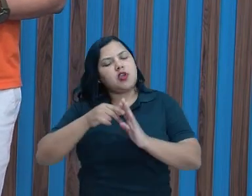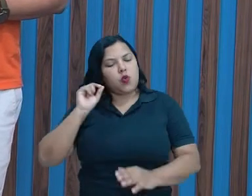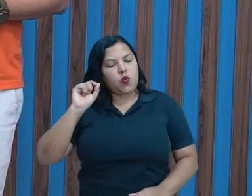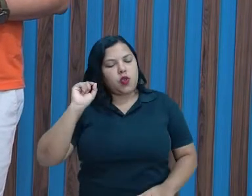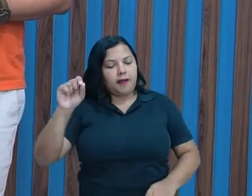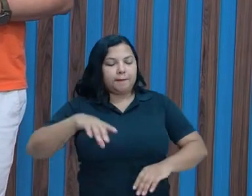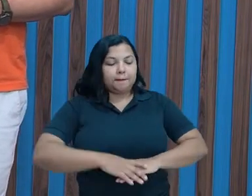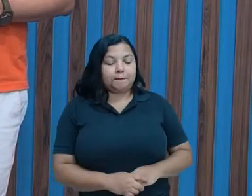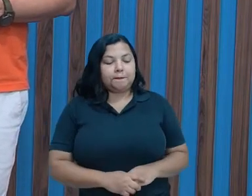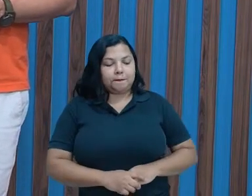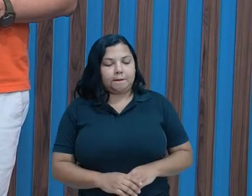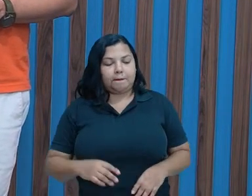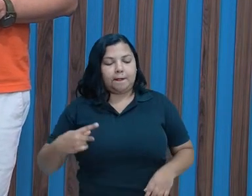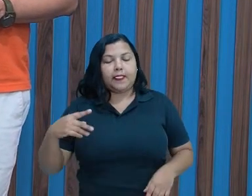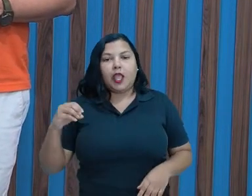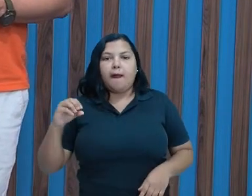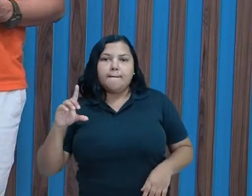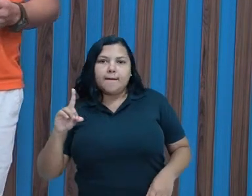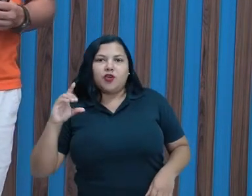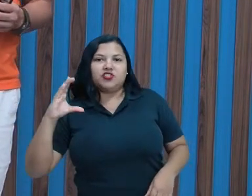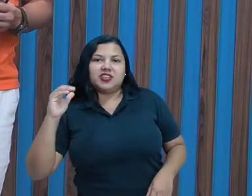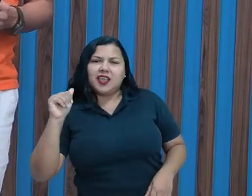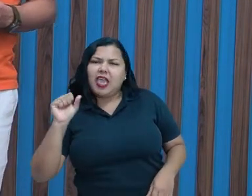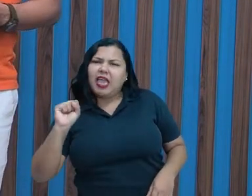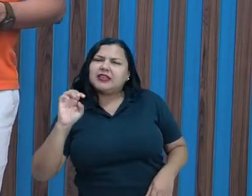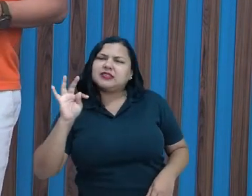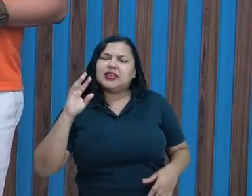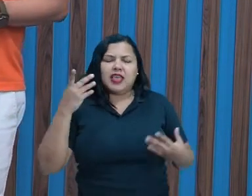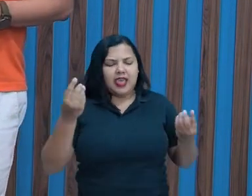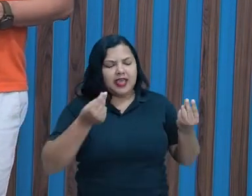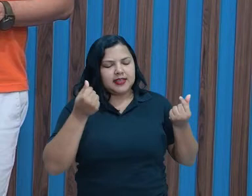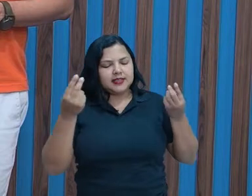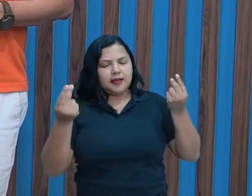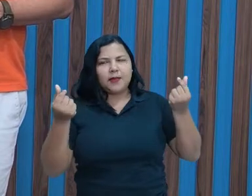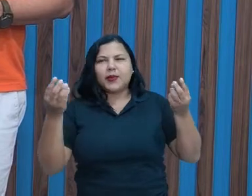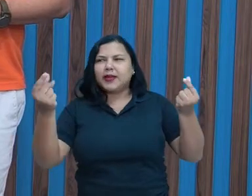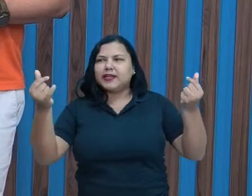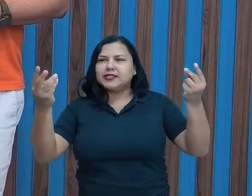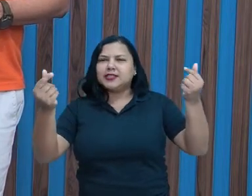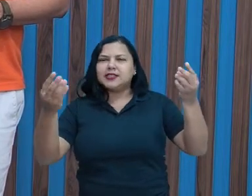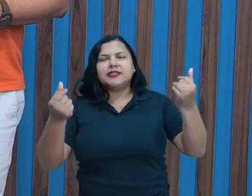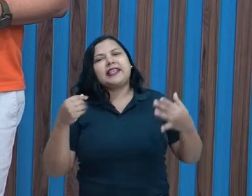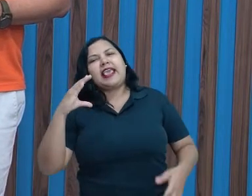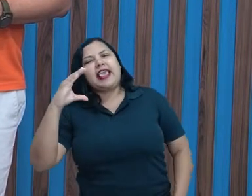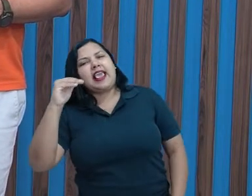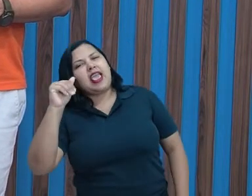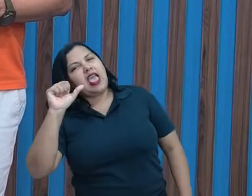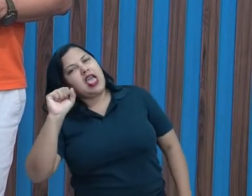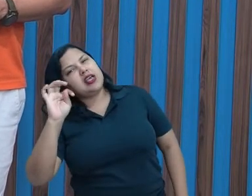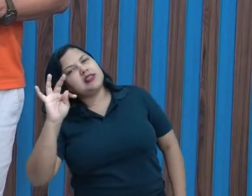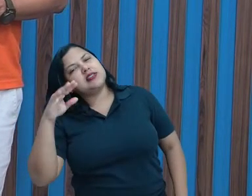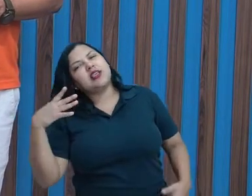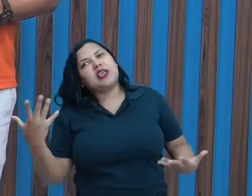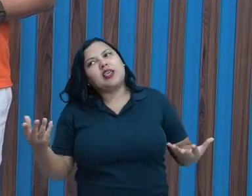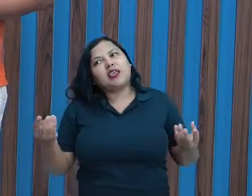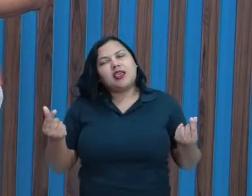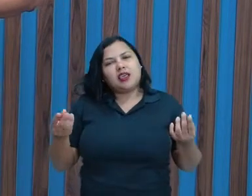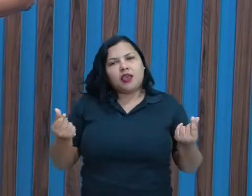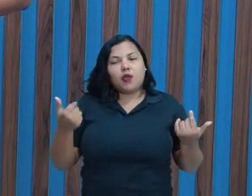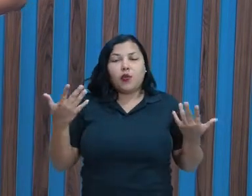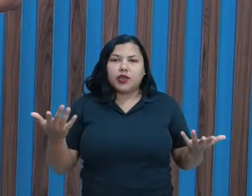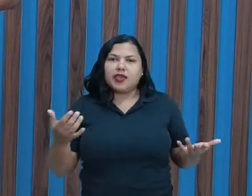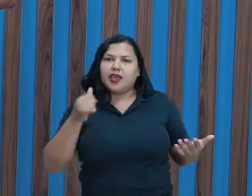uma... Não é lançamento, é o quê? É cast. Broadcasting.